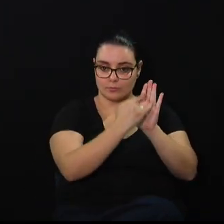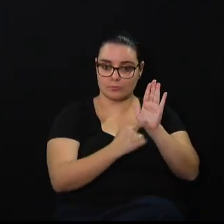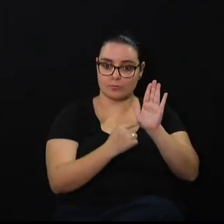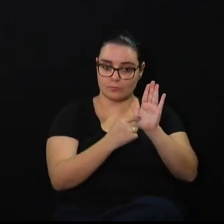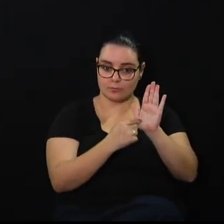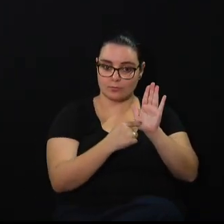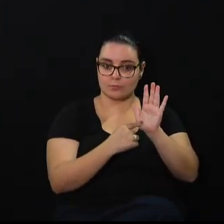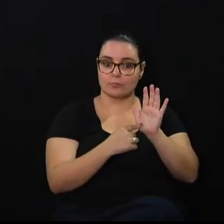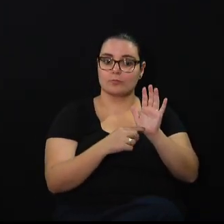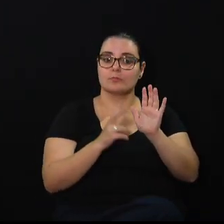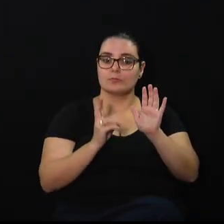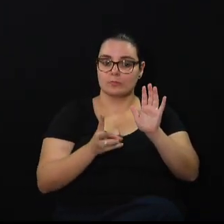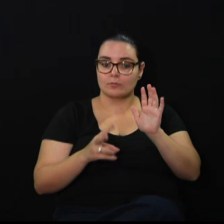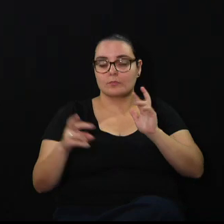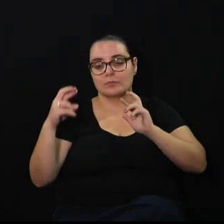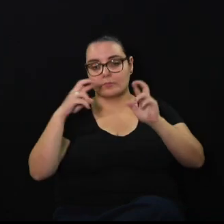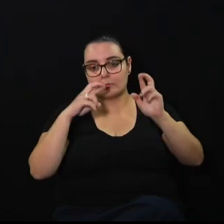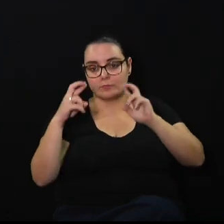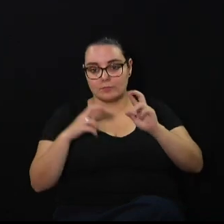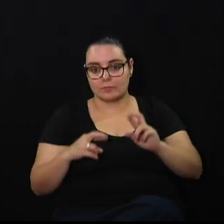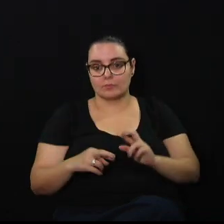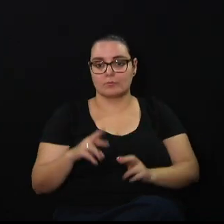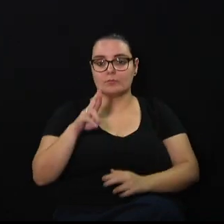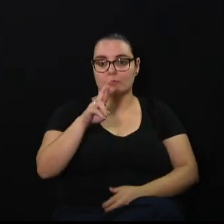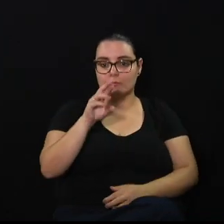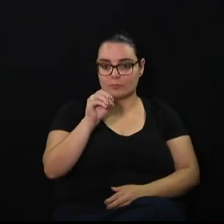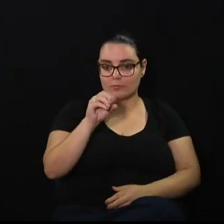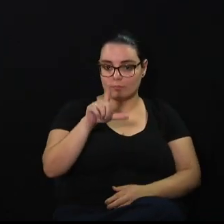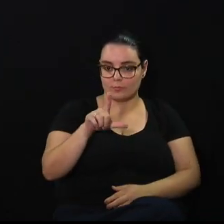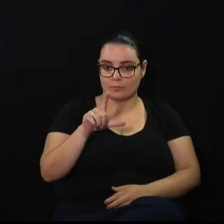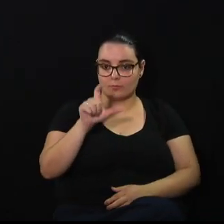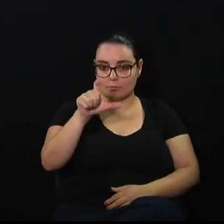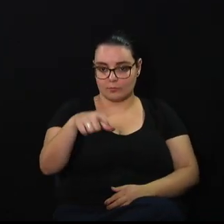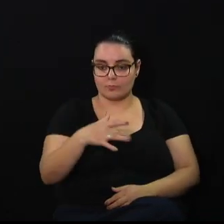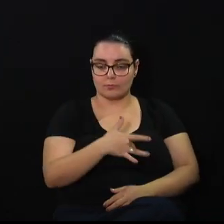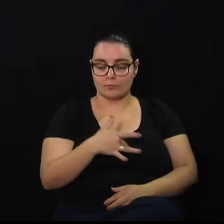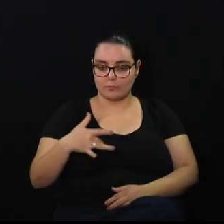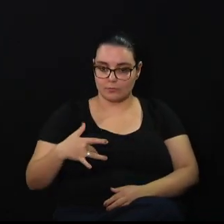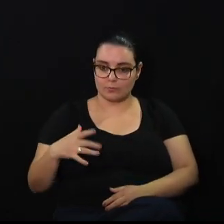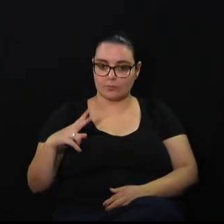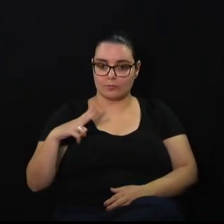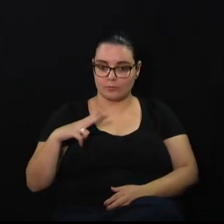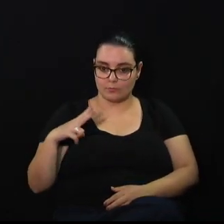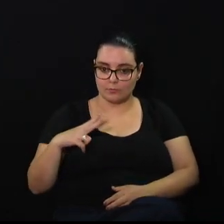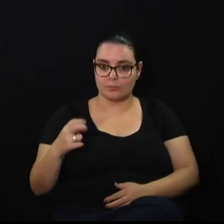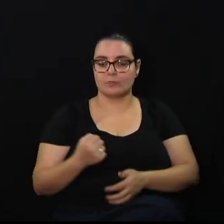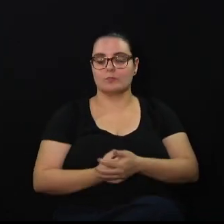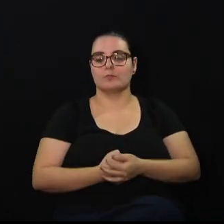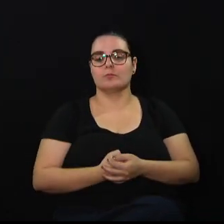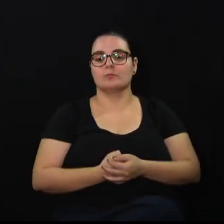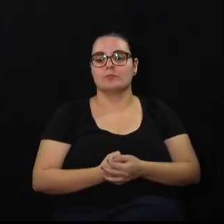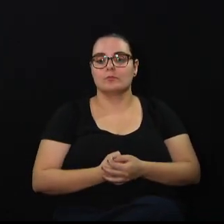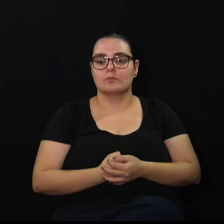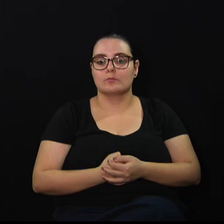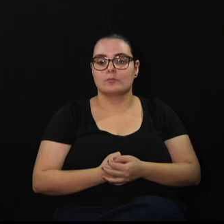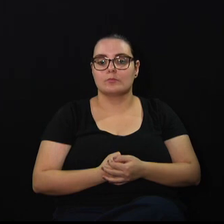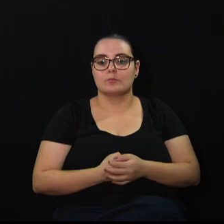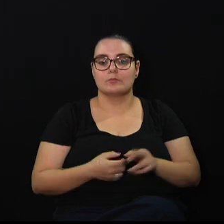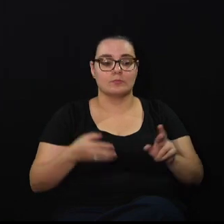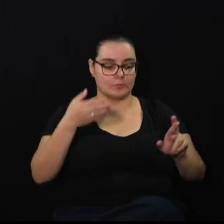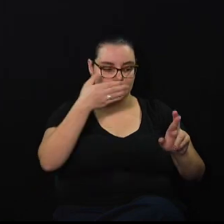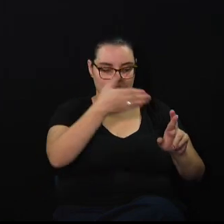faça revisão dessas cláusulas o rock os planos costumam usar como como referência para fornecer